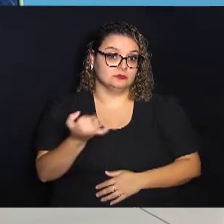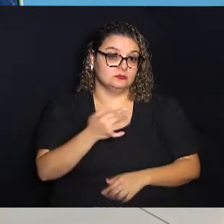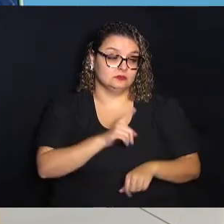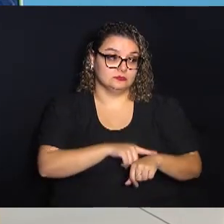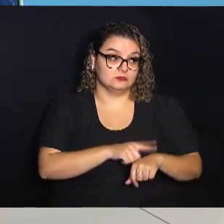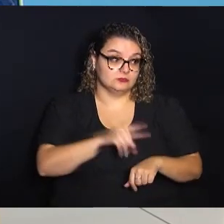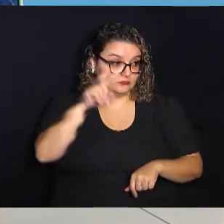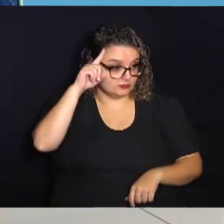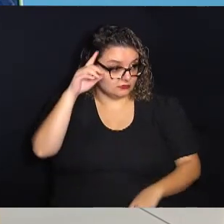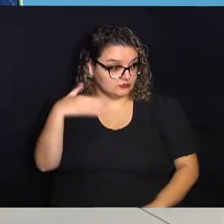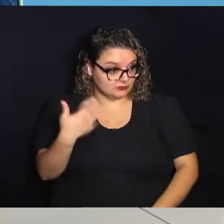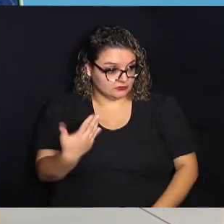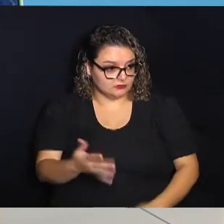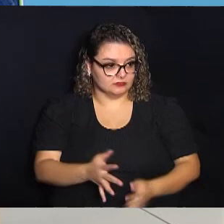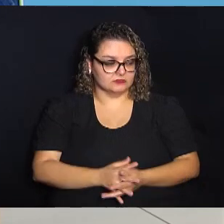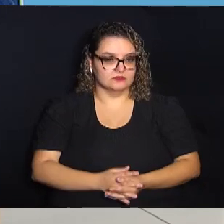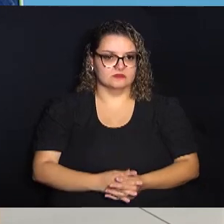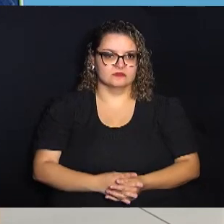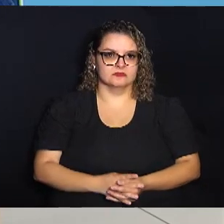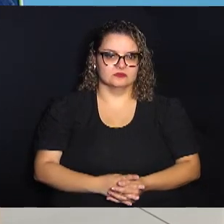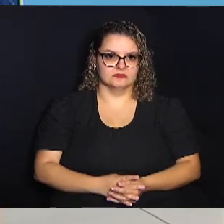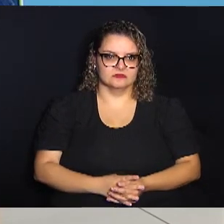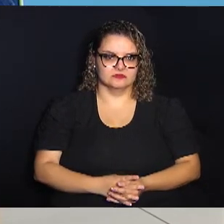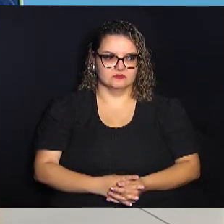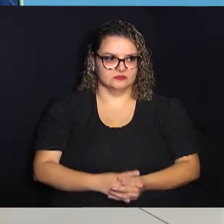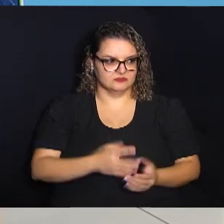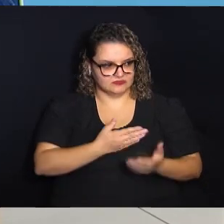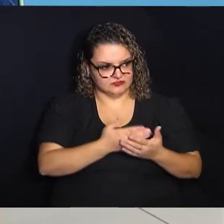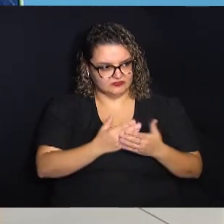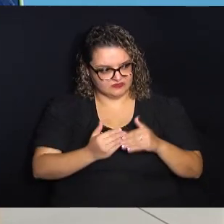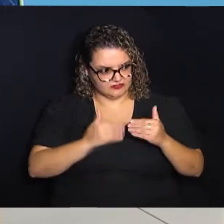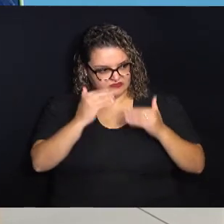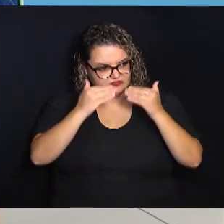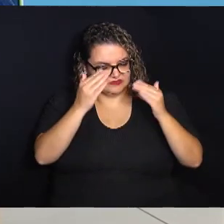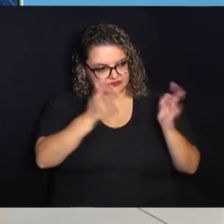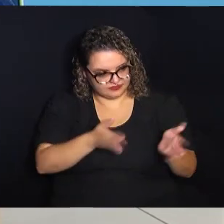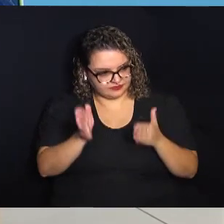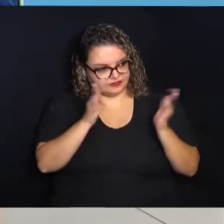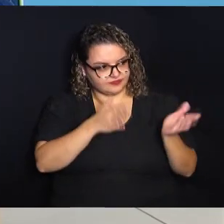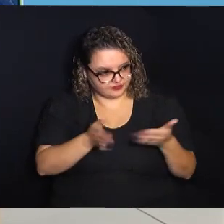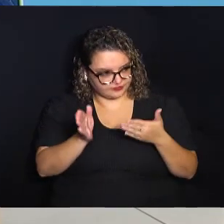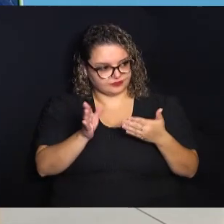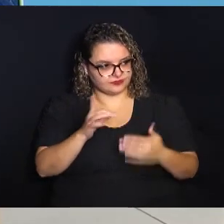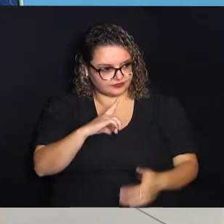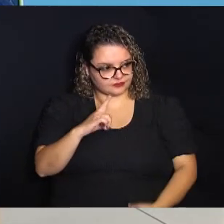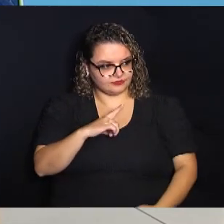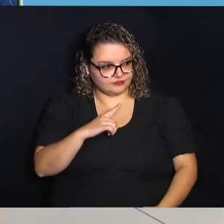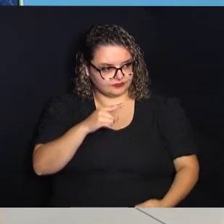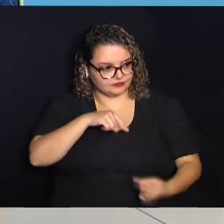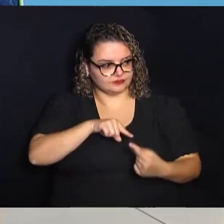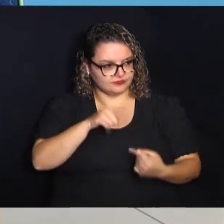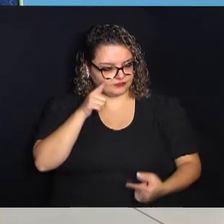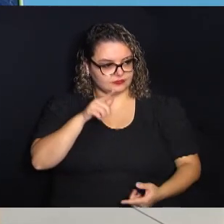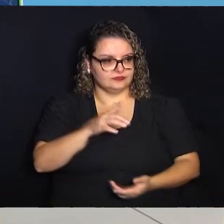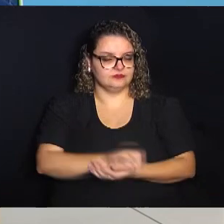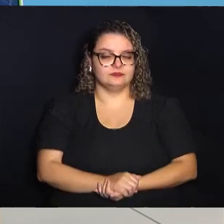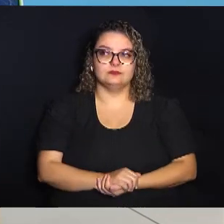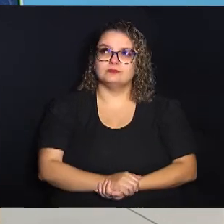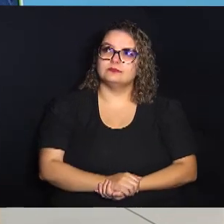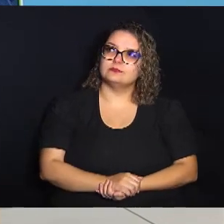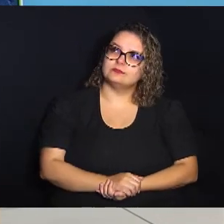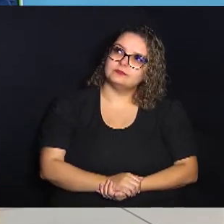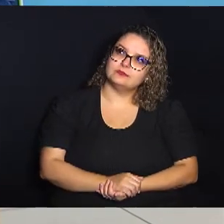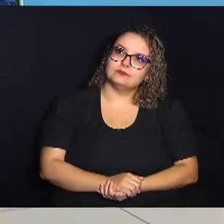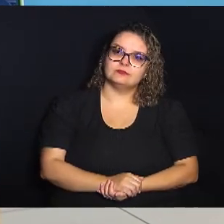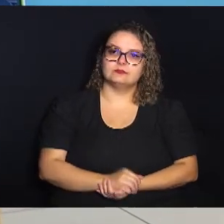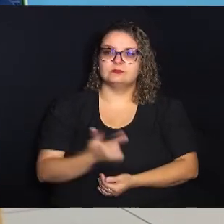por dia para ter um estudo produtivo e ter condições de atingir o objetivo?